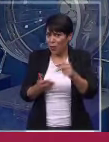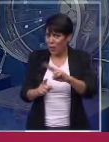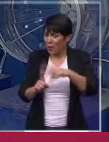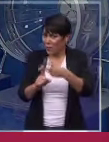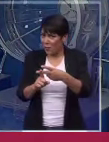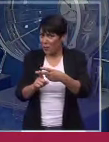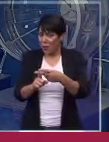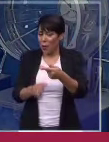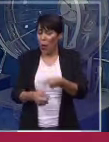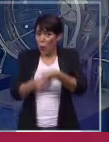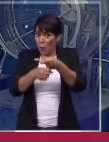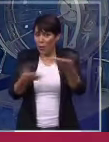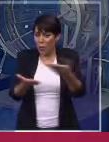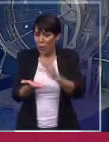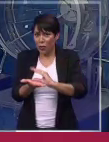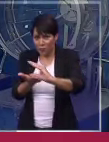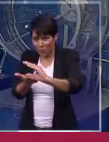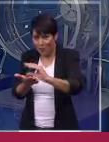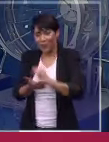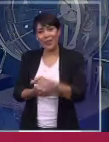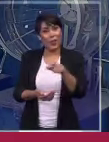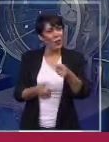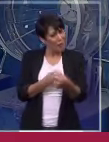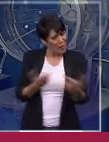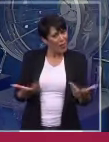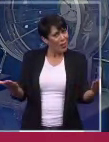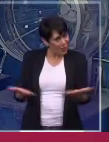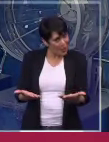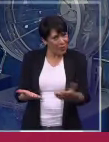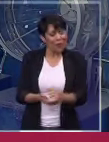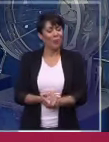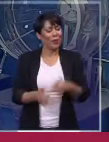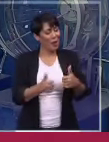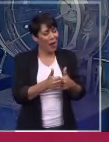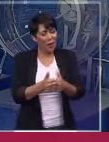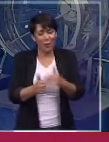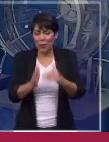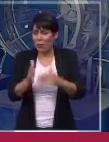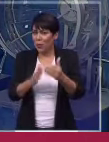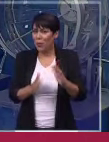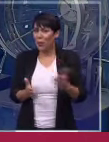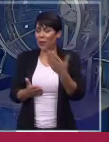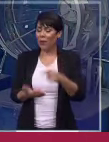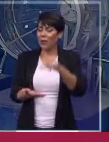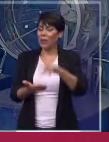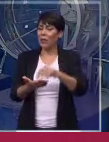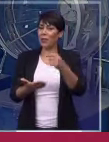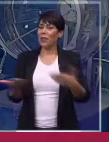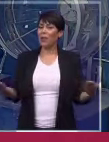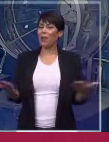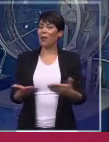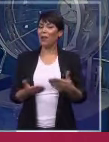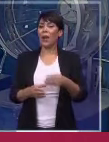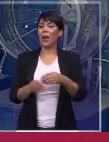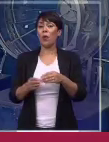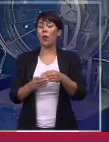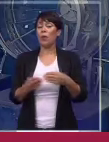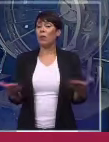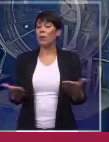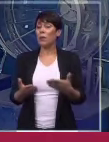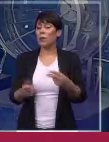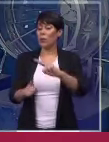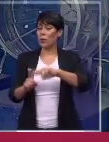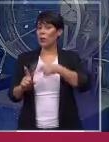E aí, será que esse prêmio vai sair? Será que hoje você está com sorte? Vamos conferir tudo o que vai rolar nesse sorteio da Dupla Sena, concurso